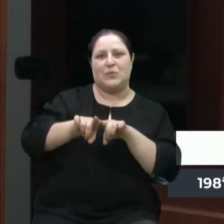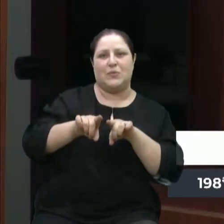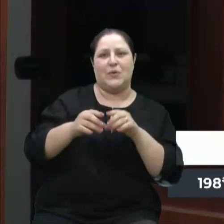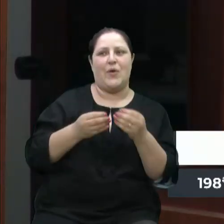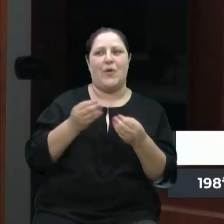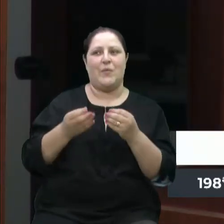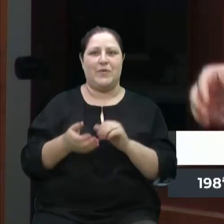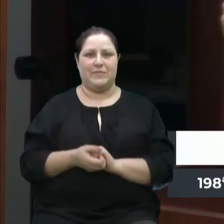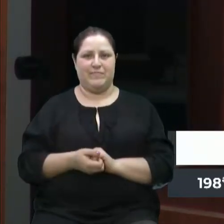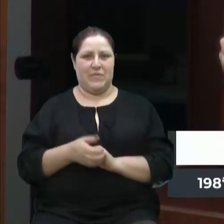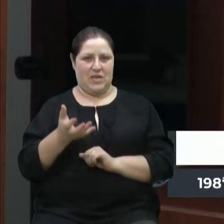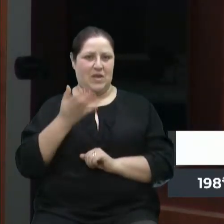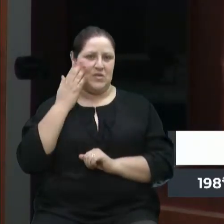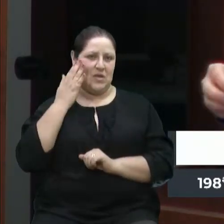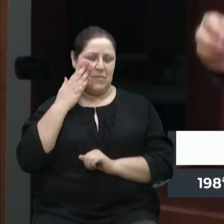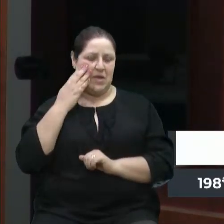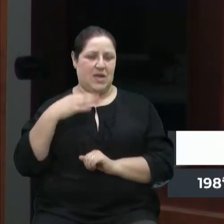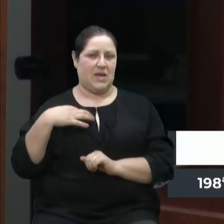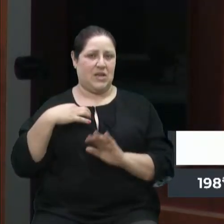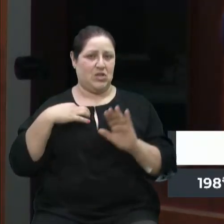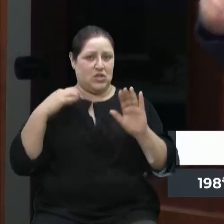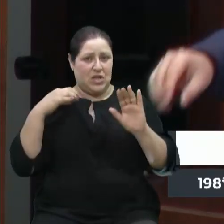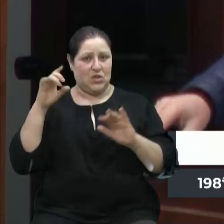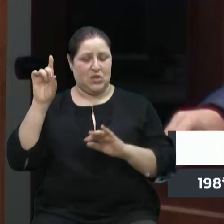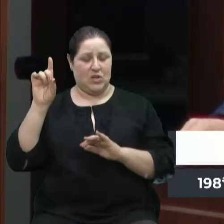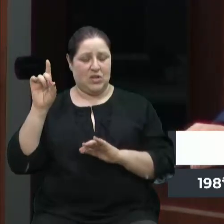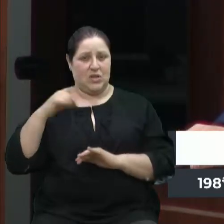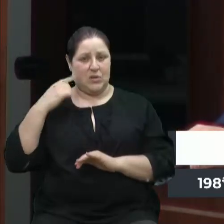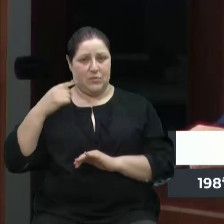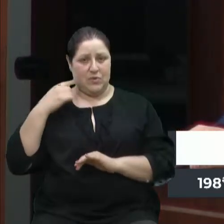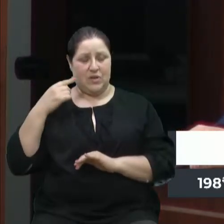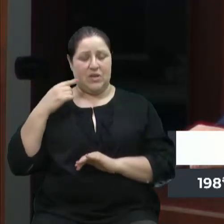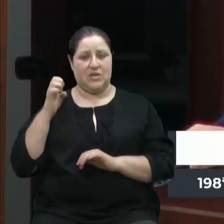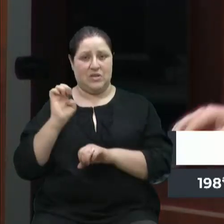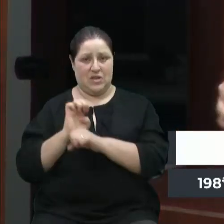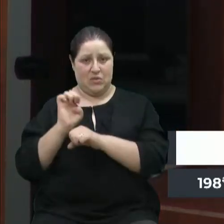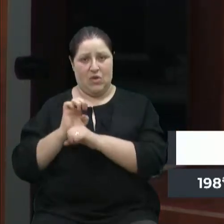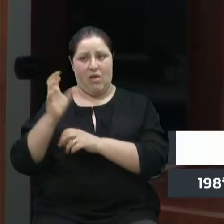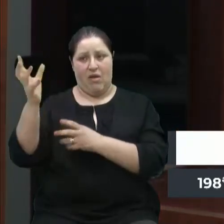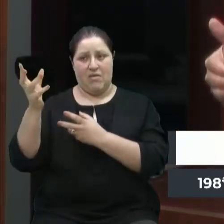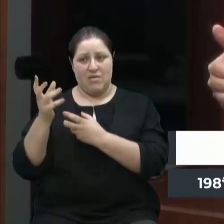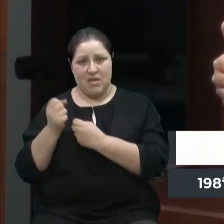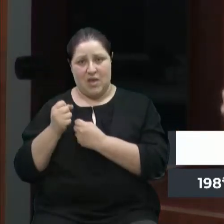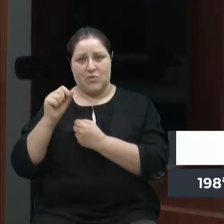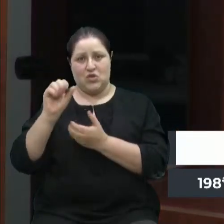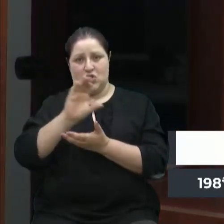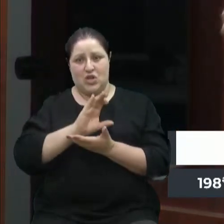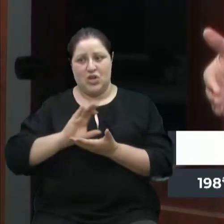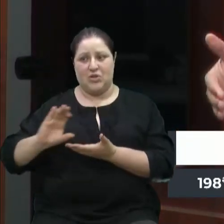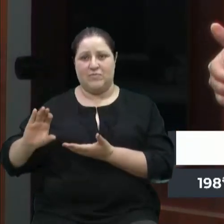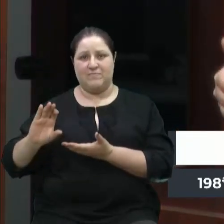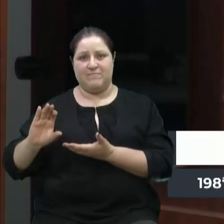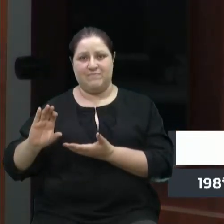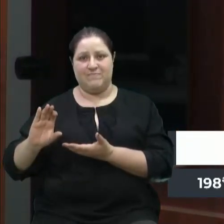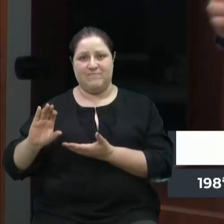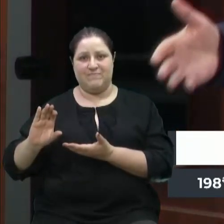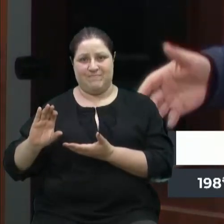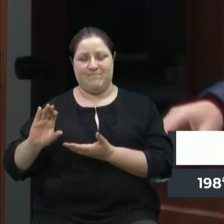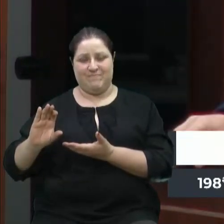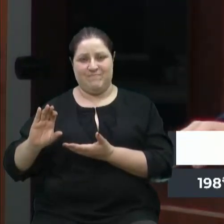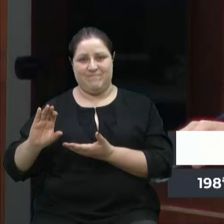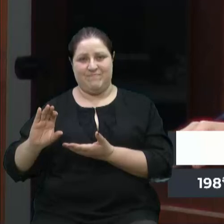né, se os candidatos a deputado estadual receberão recursos do fundo partidário, né, em que quantia, em que pé de igualdade e